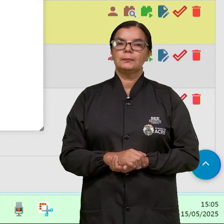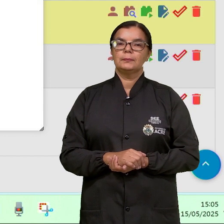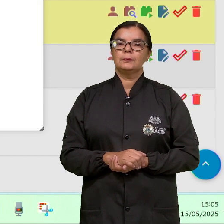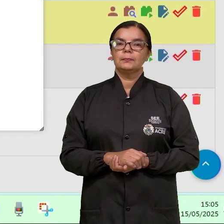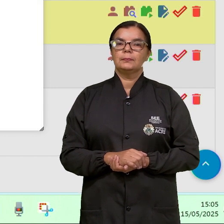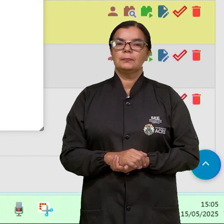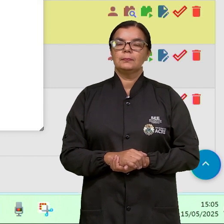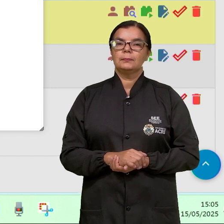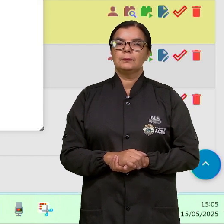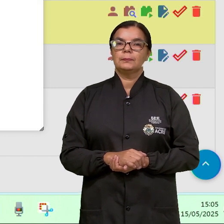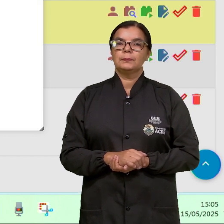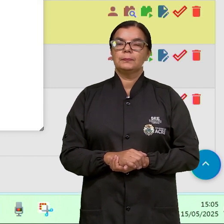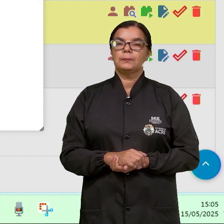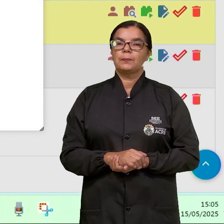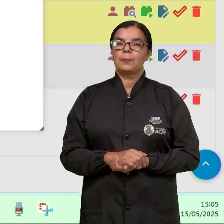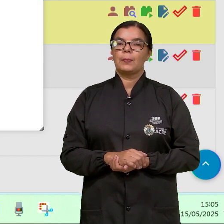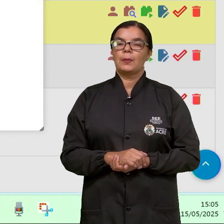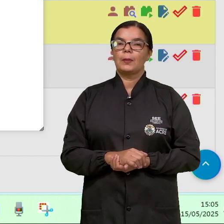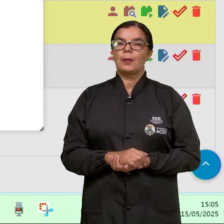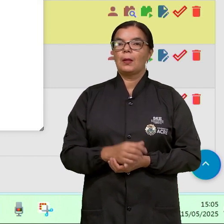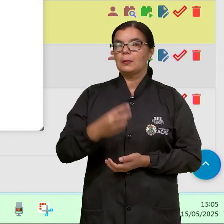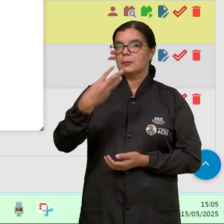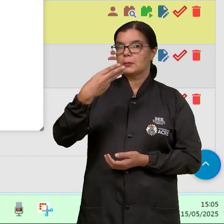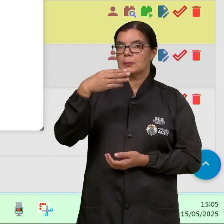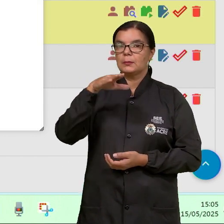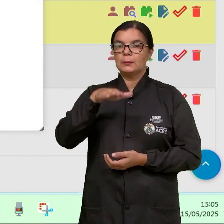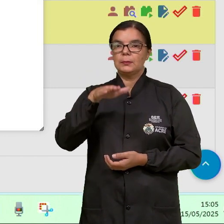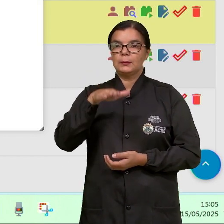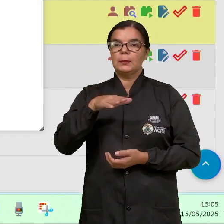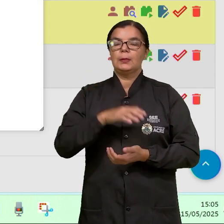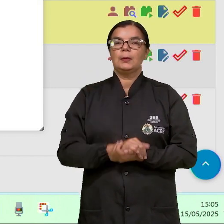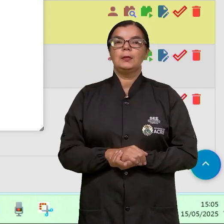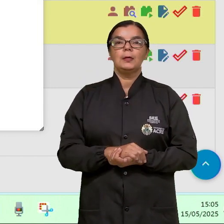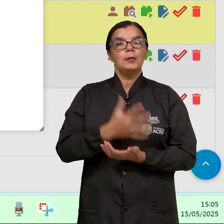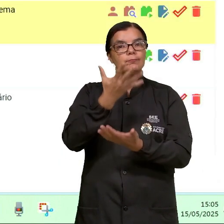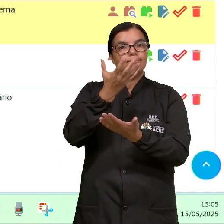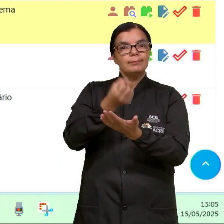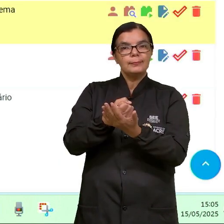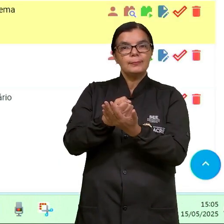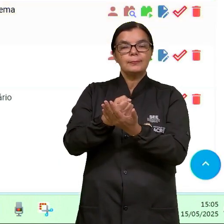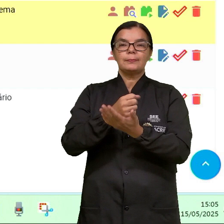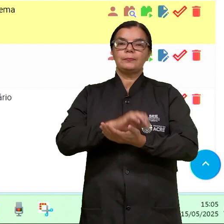Às 15 horas, por exemplo, tá? E dou um salvar.